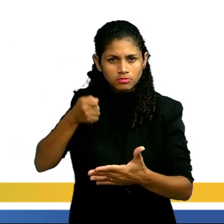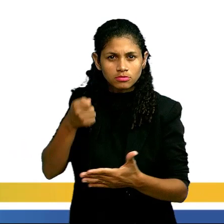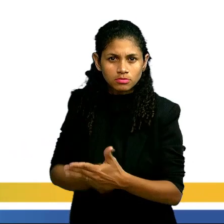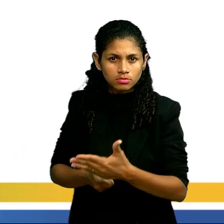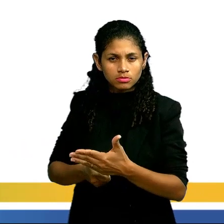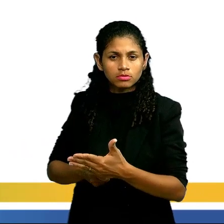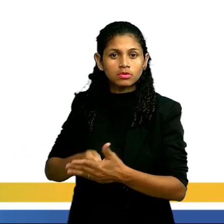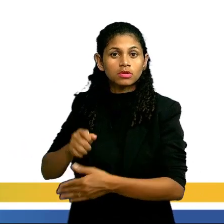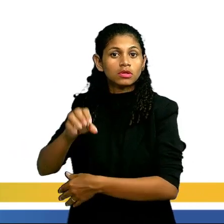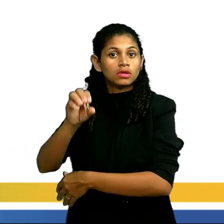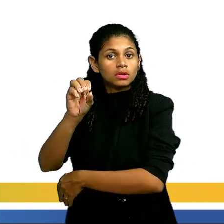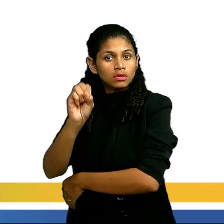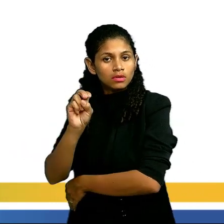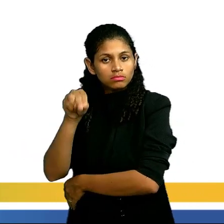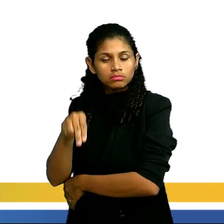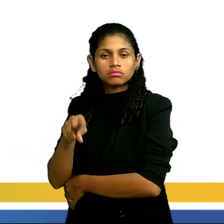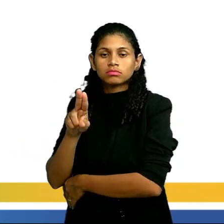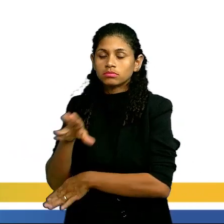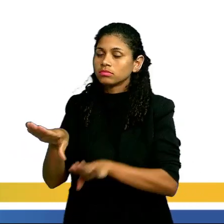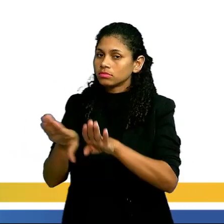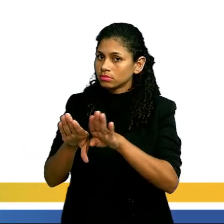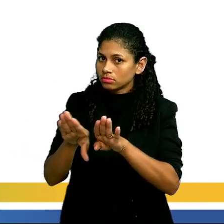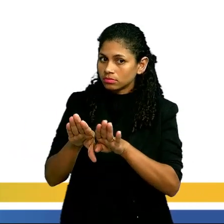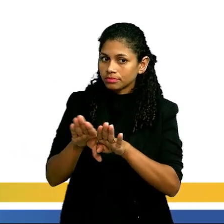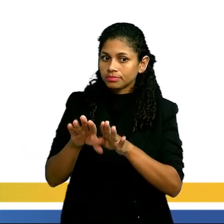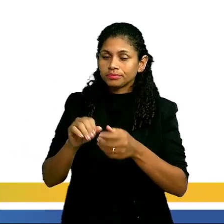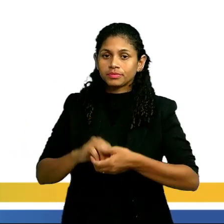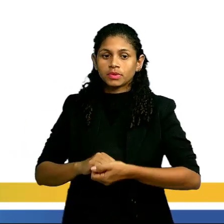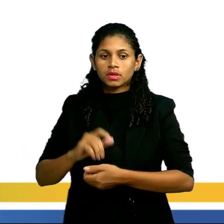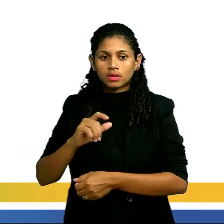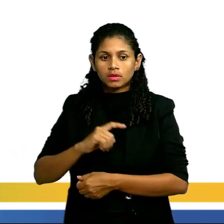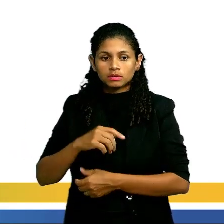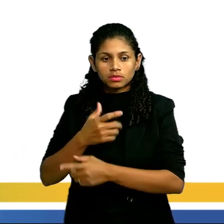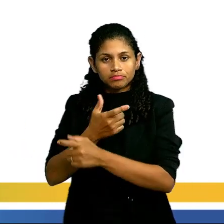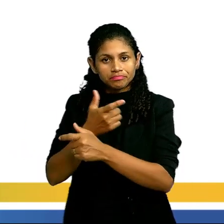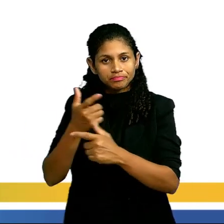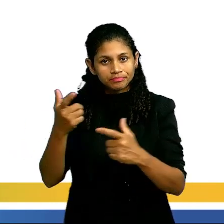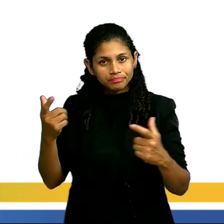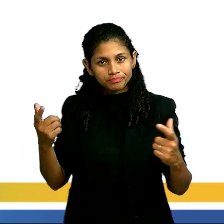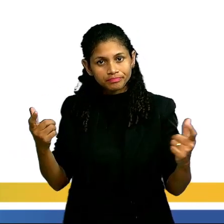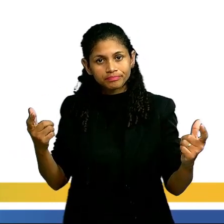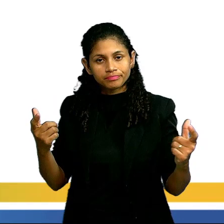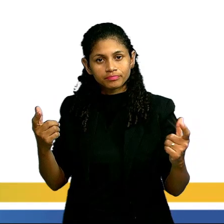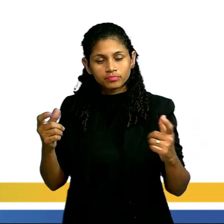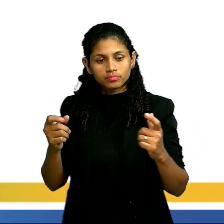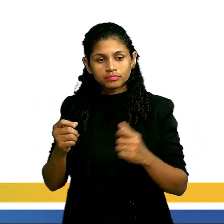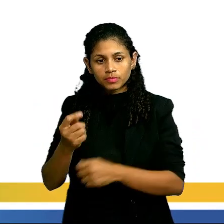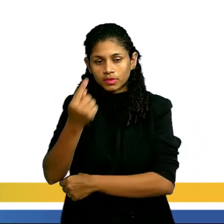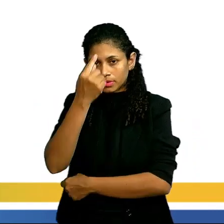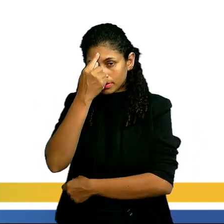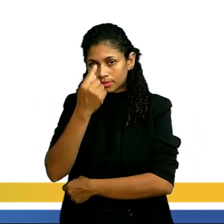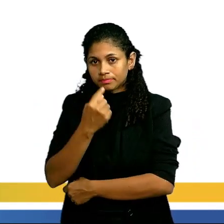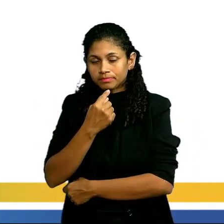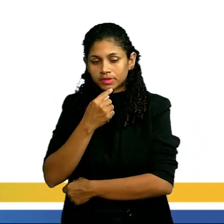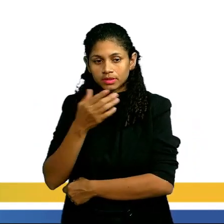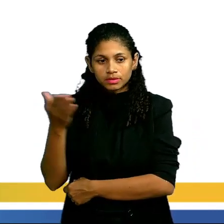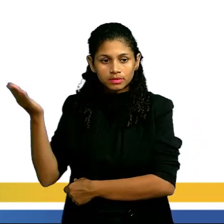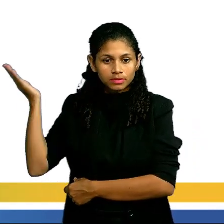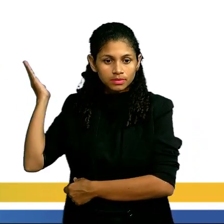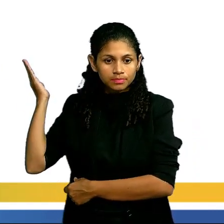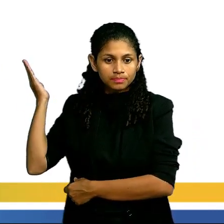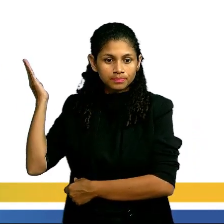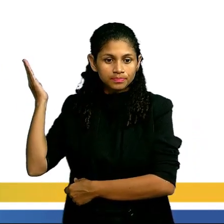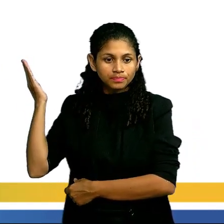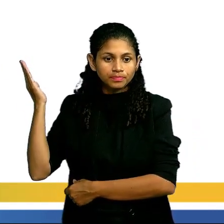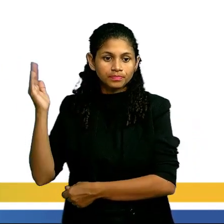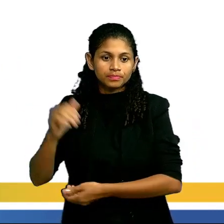Nações Unidas. Aqui nós temos uma ampliação da foto, né, do slide anterior, que foi tirado por esse